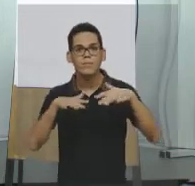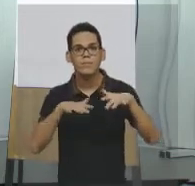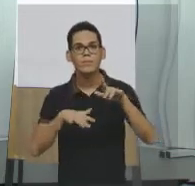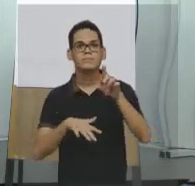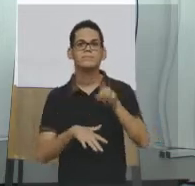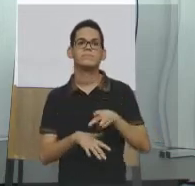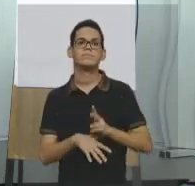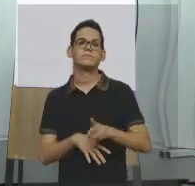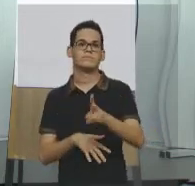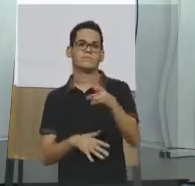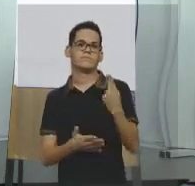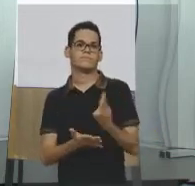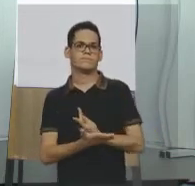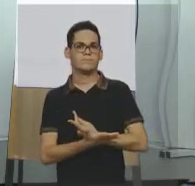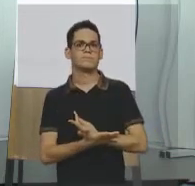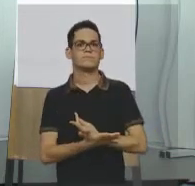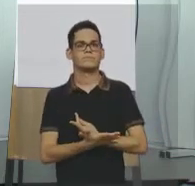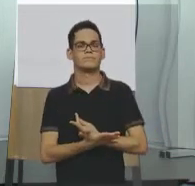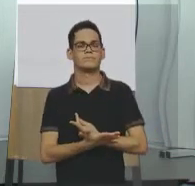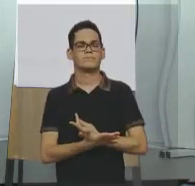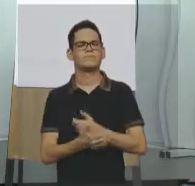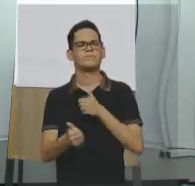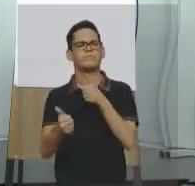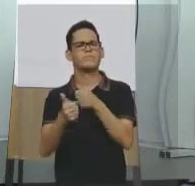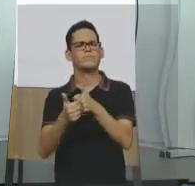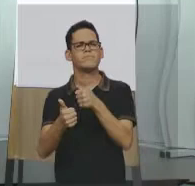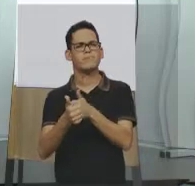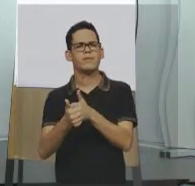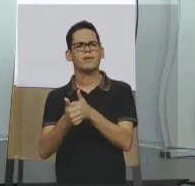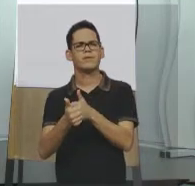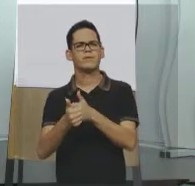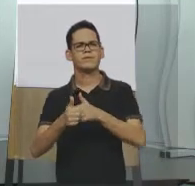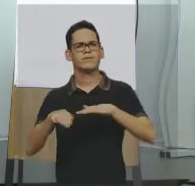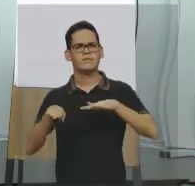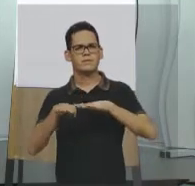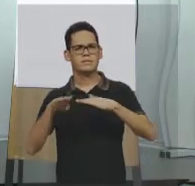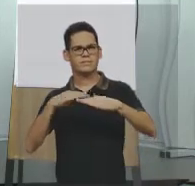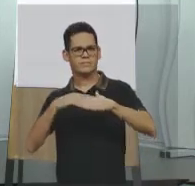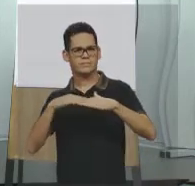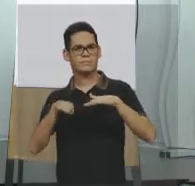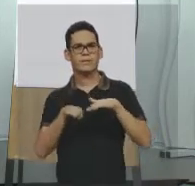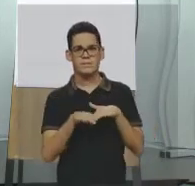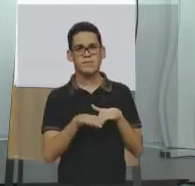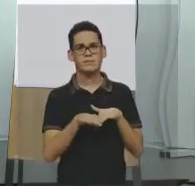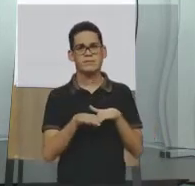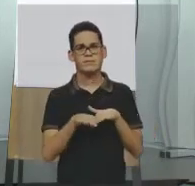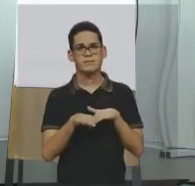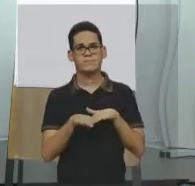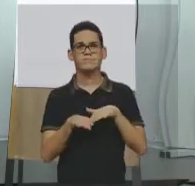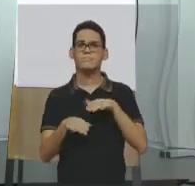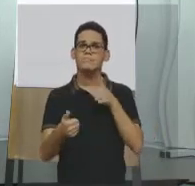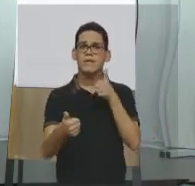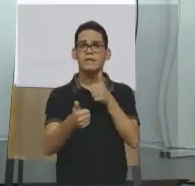frequentes em regiões próximas beiradas das placas. Então, próximas beiradas de